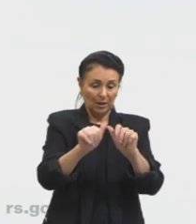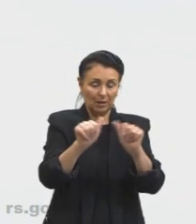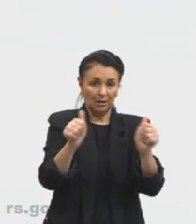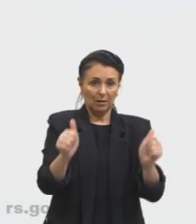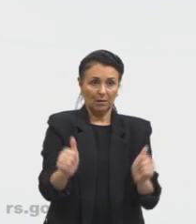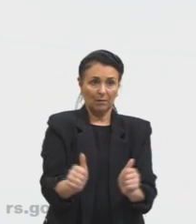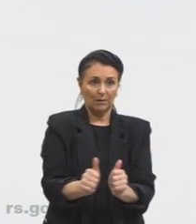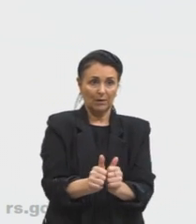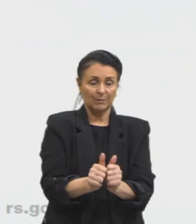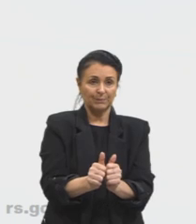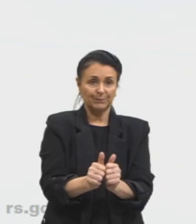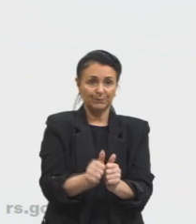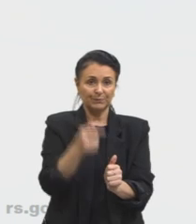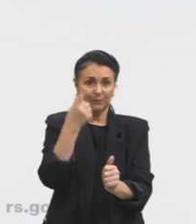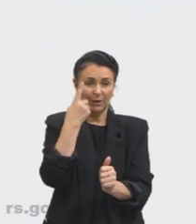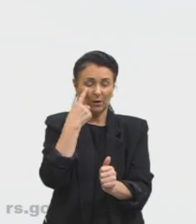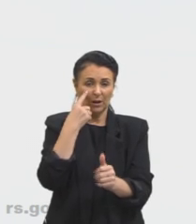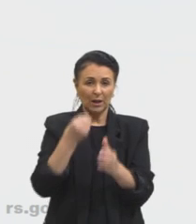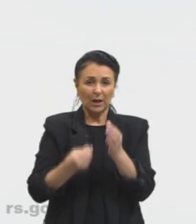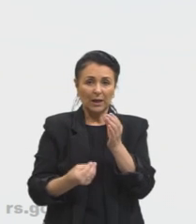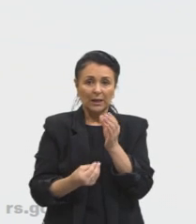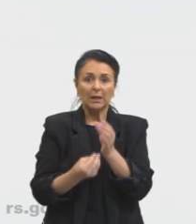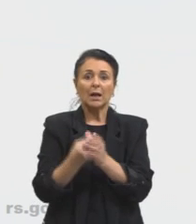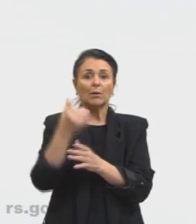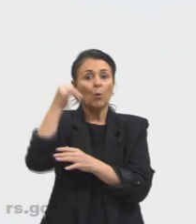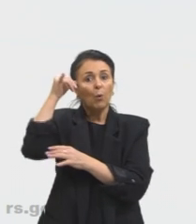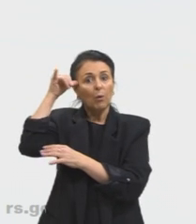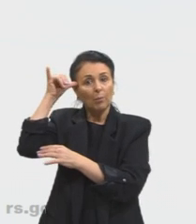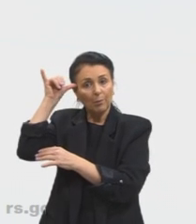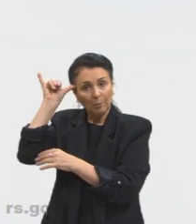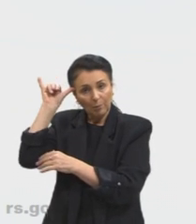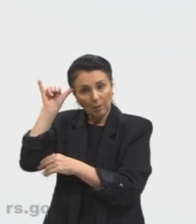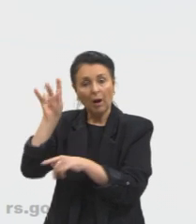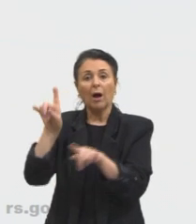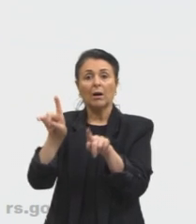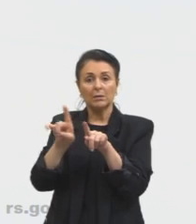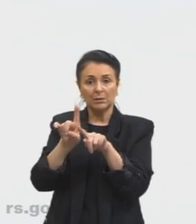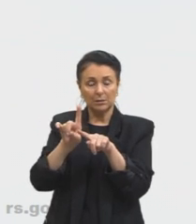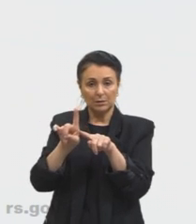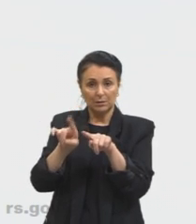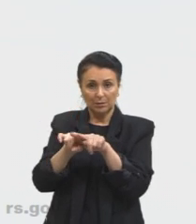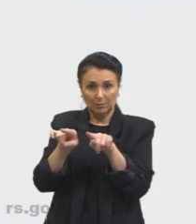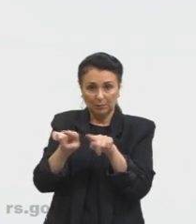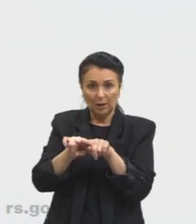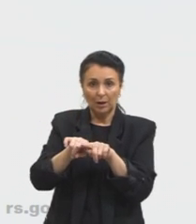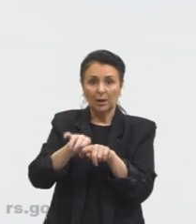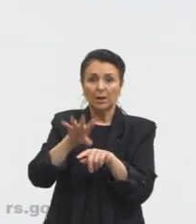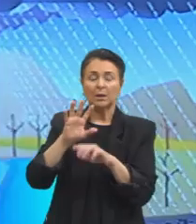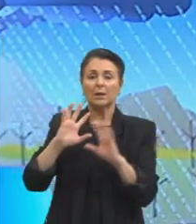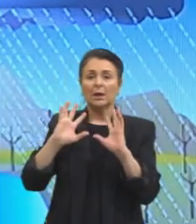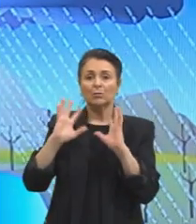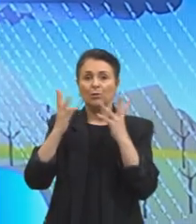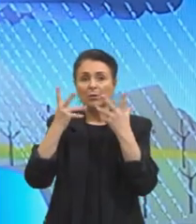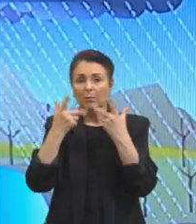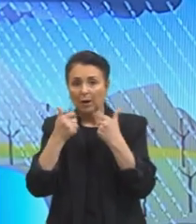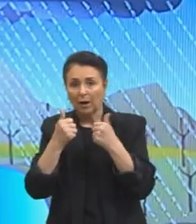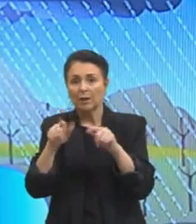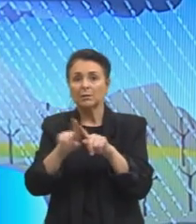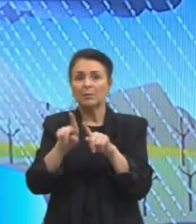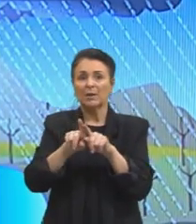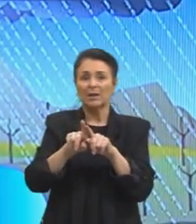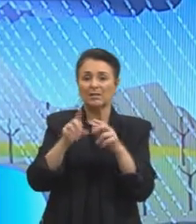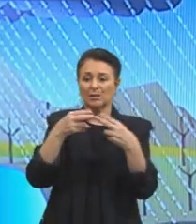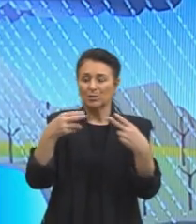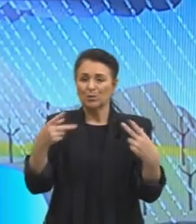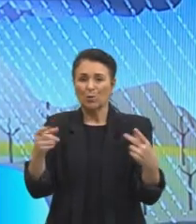imagem né então a criação intensiva de animais né no local aí na apropriado essa esse